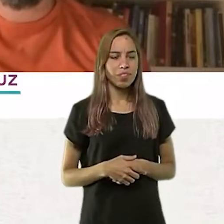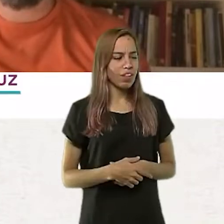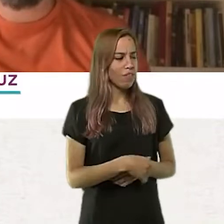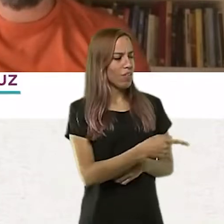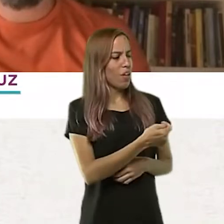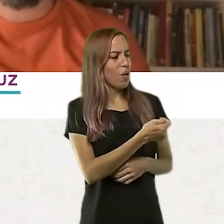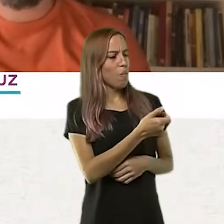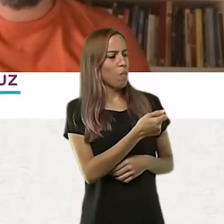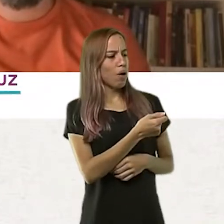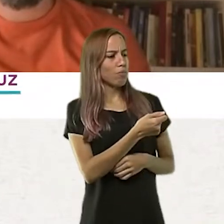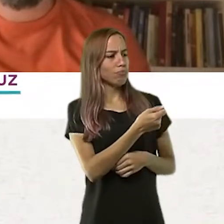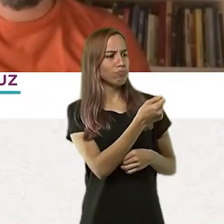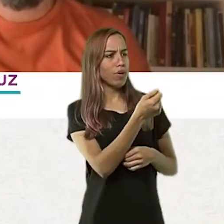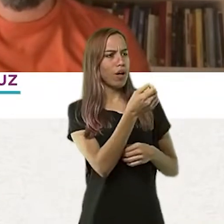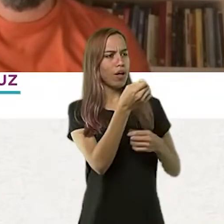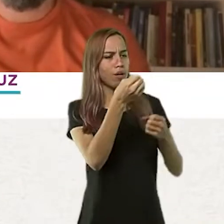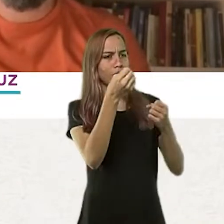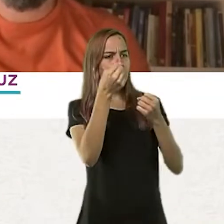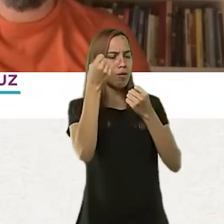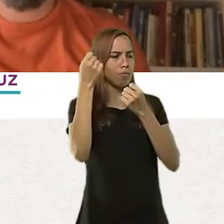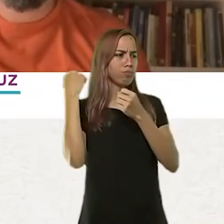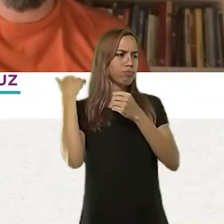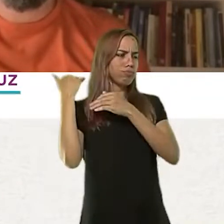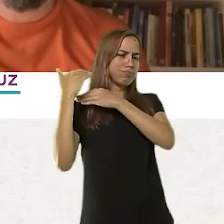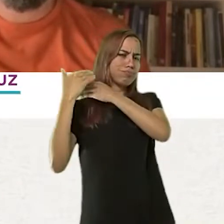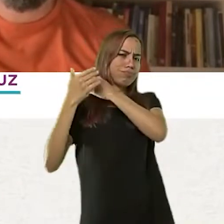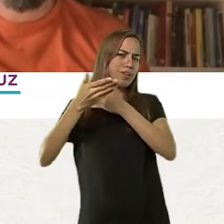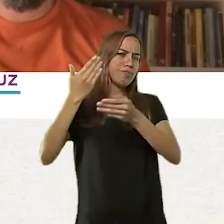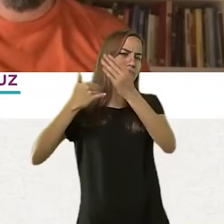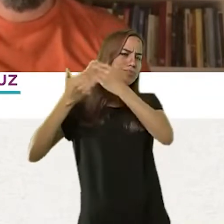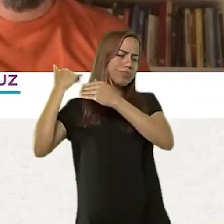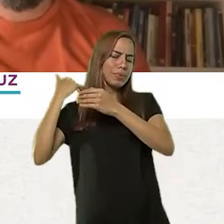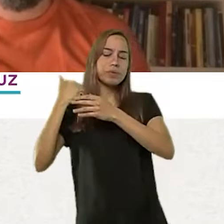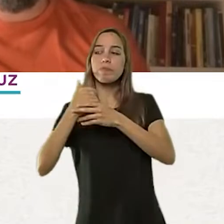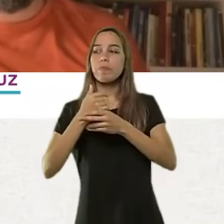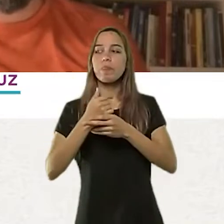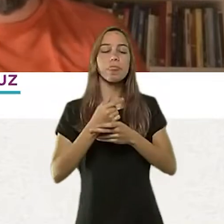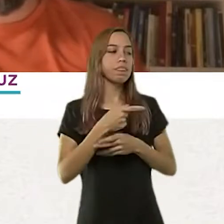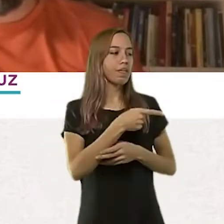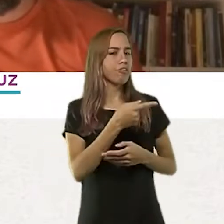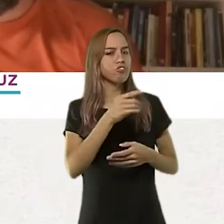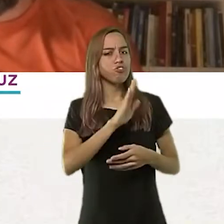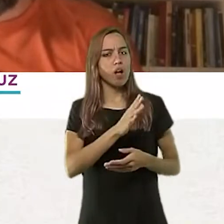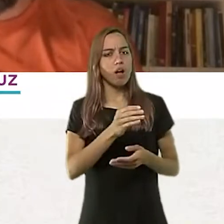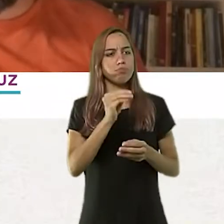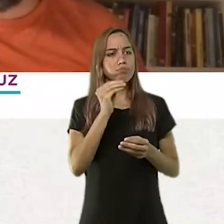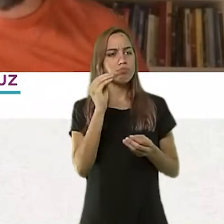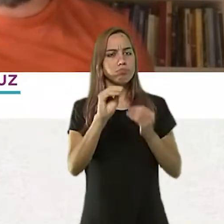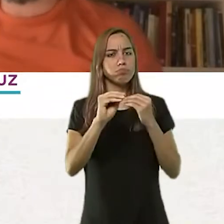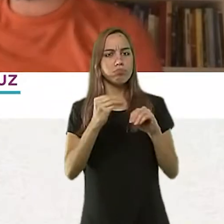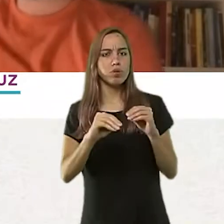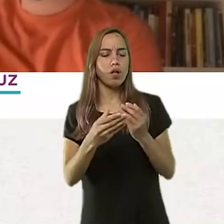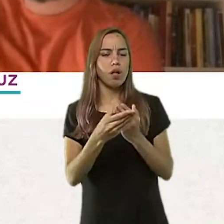já são publicados, foram publicados aqui no Brasil, por favor, além destes da Dublinense.